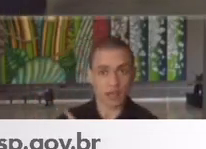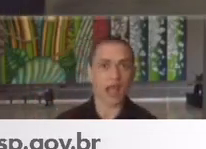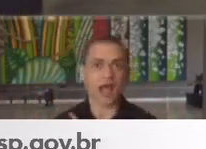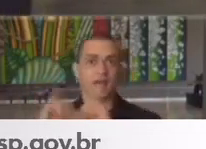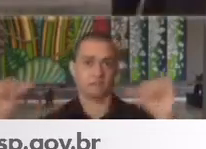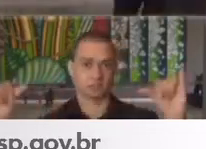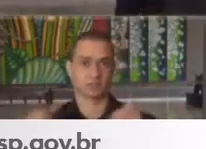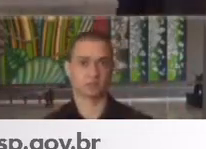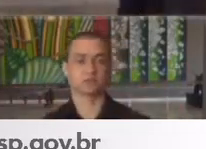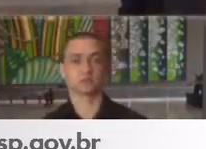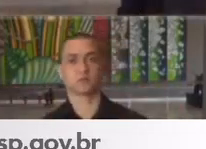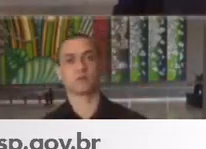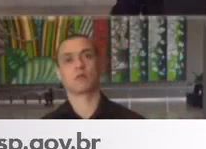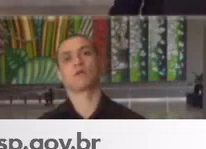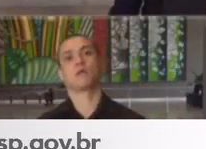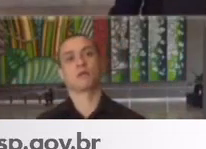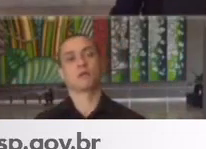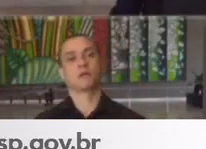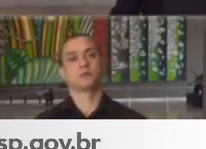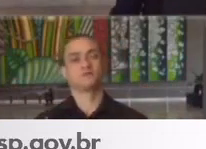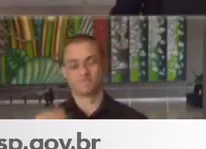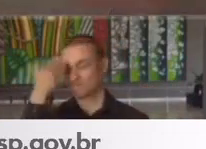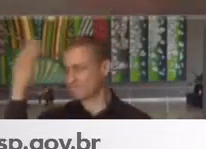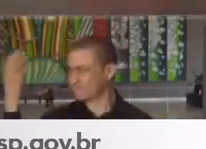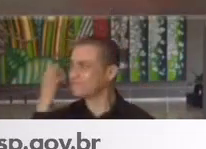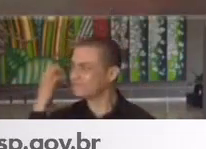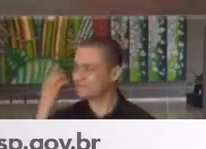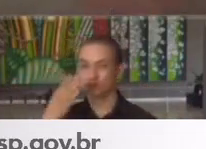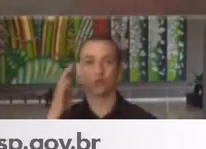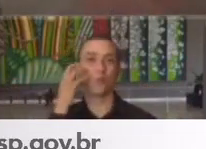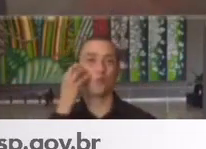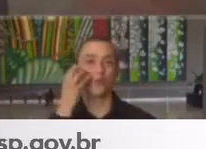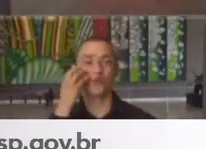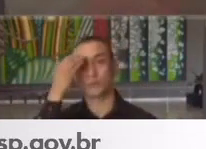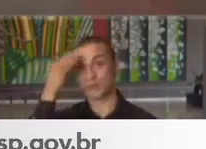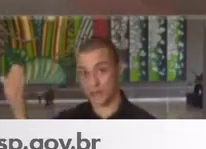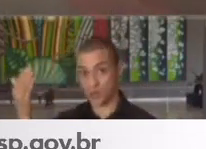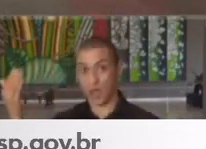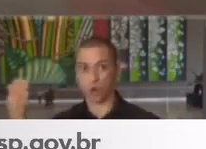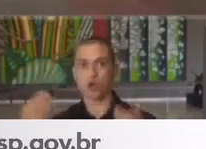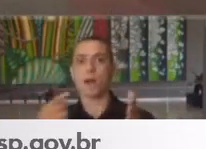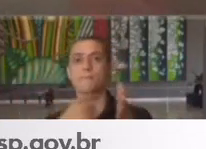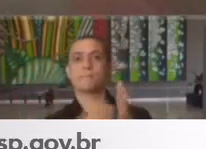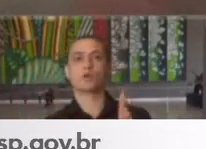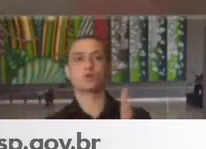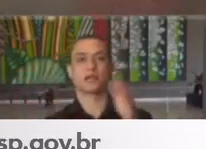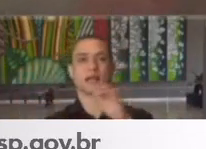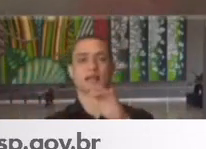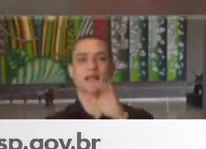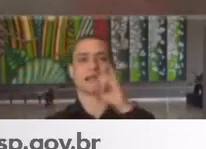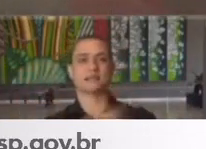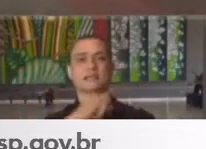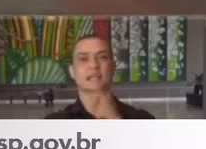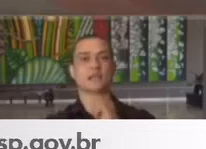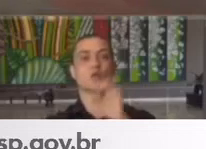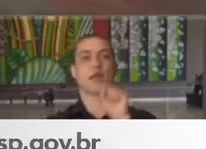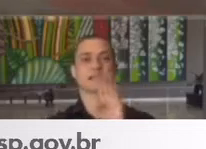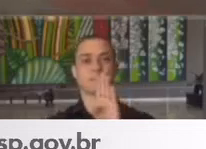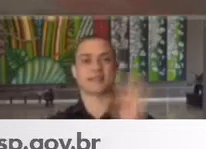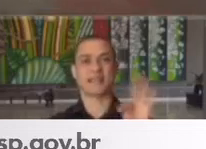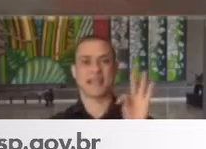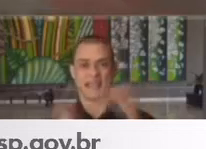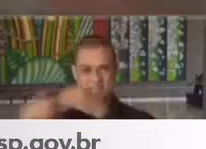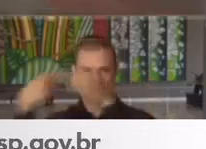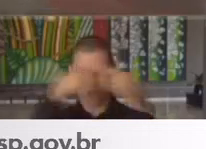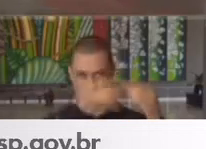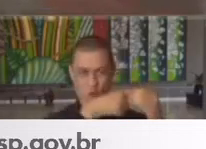Fazenda. Obrigado, prefeito Bruno Covas. Agora vamos à pergunta online do SBT, SBT Interior,